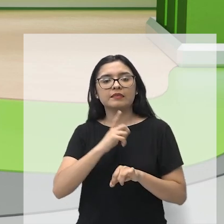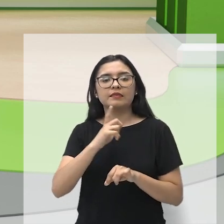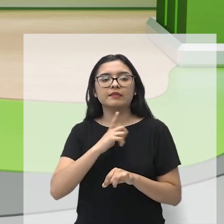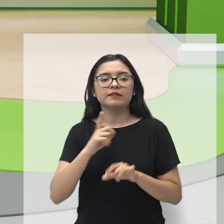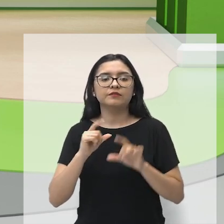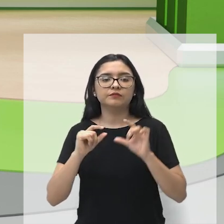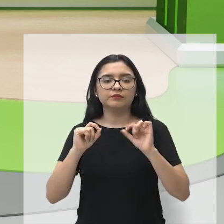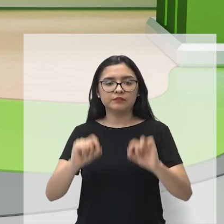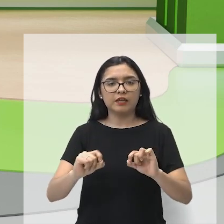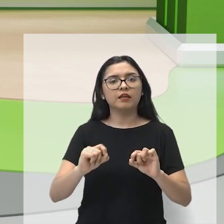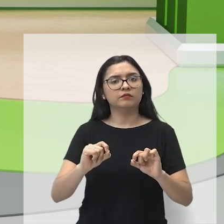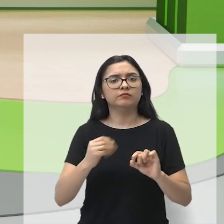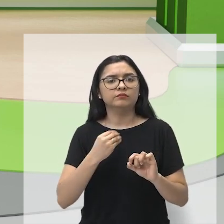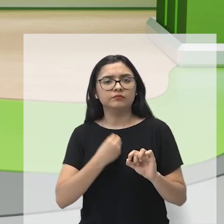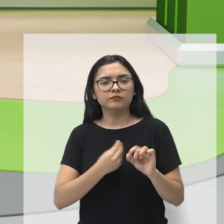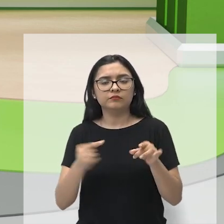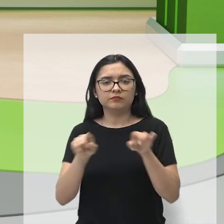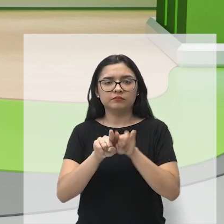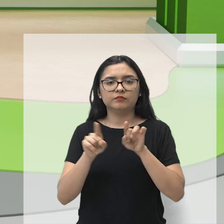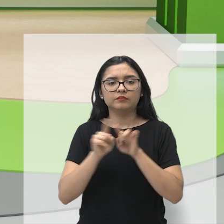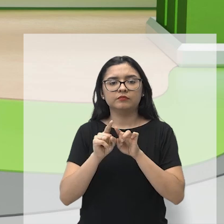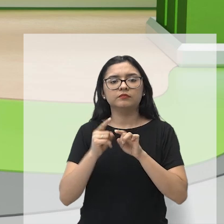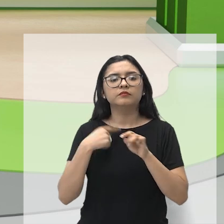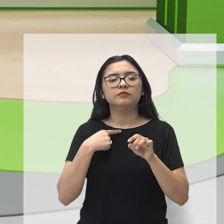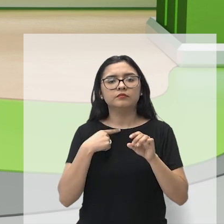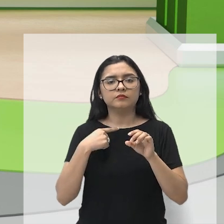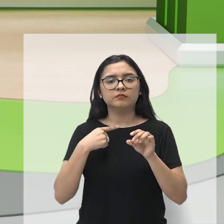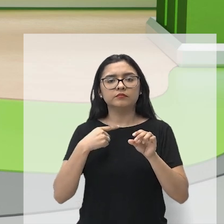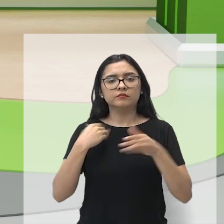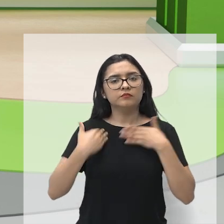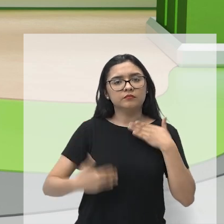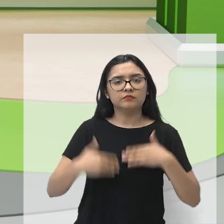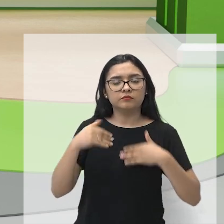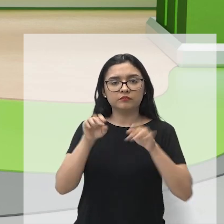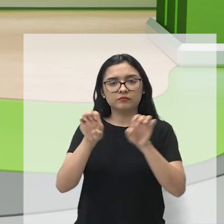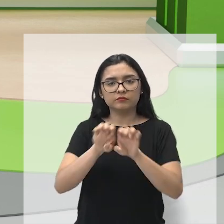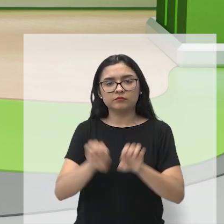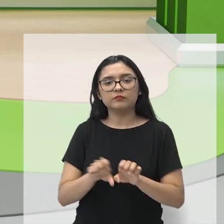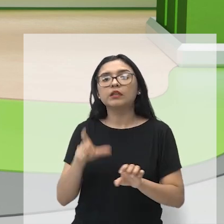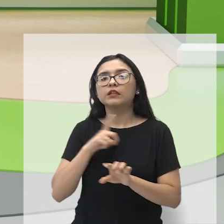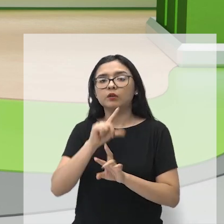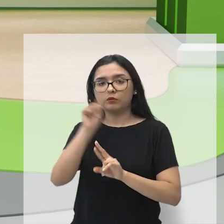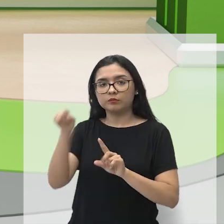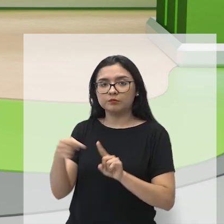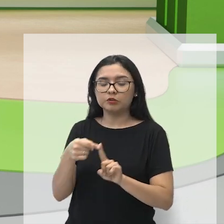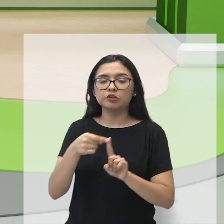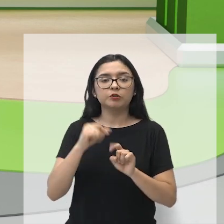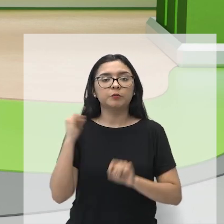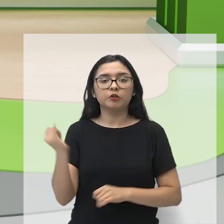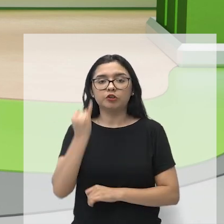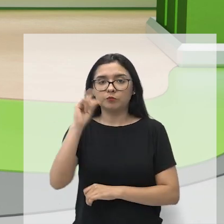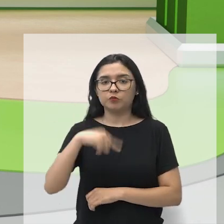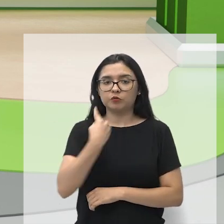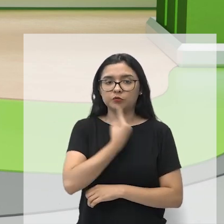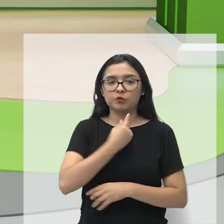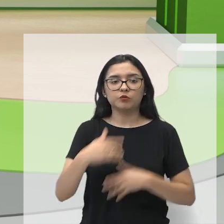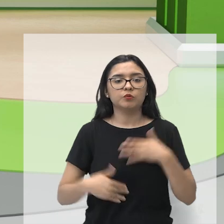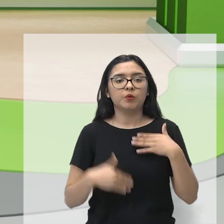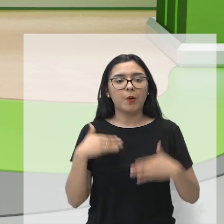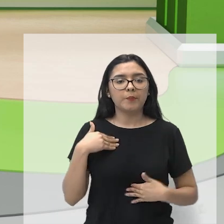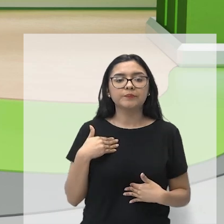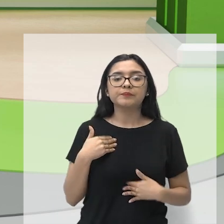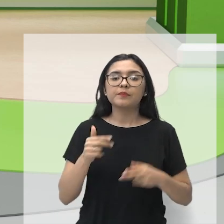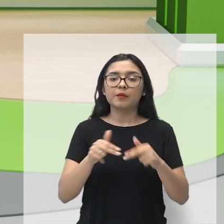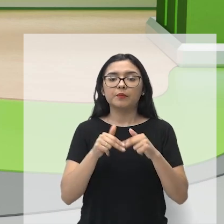de vida, certo? E tem funções extremamente importantes.